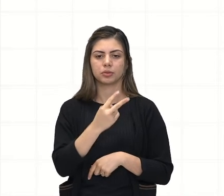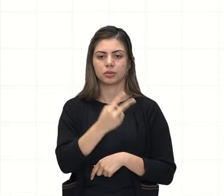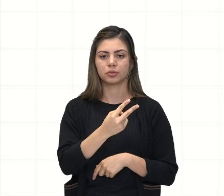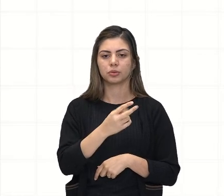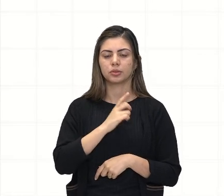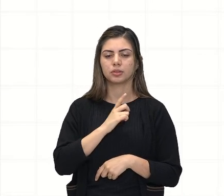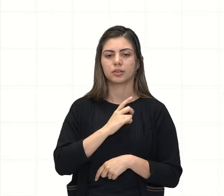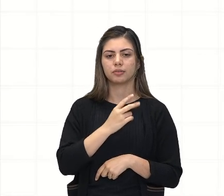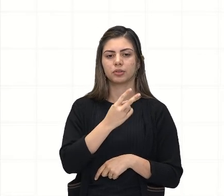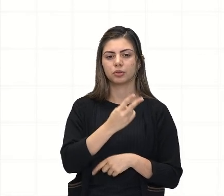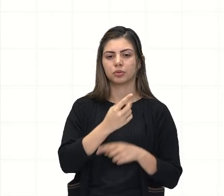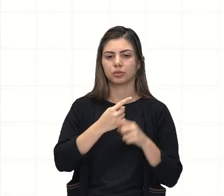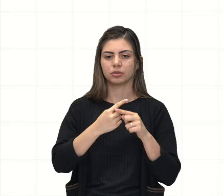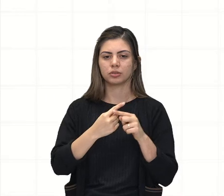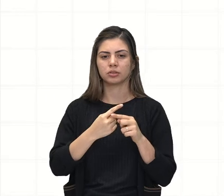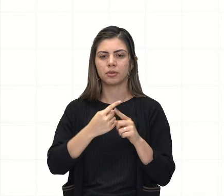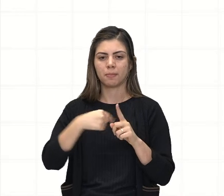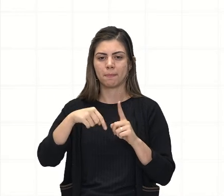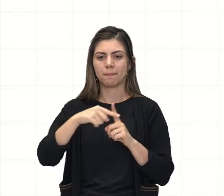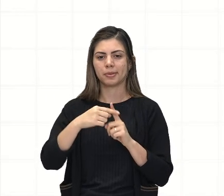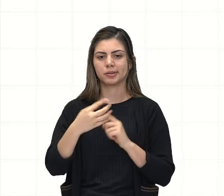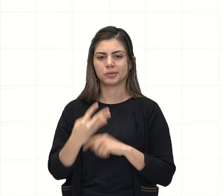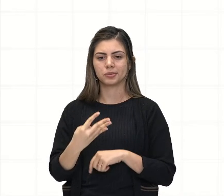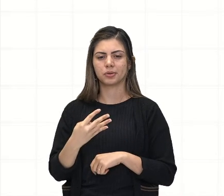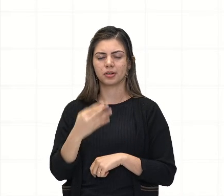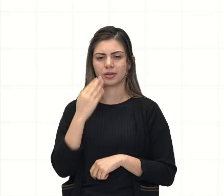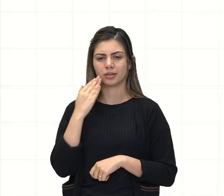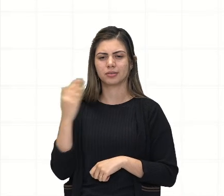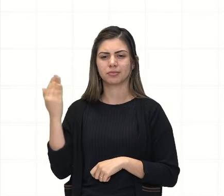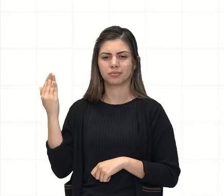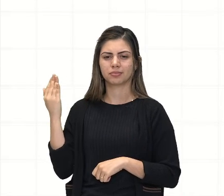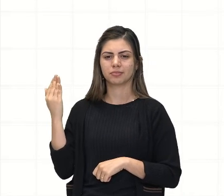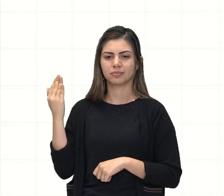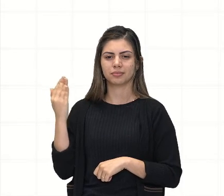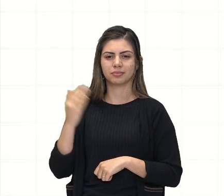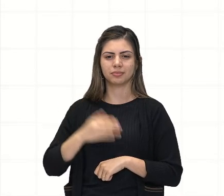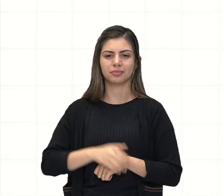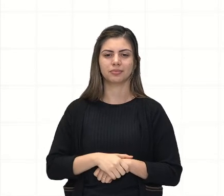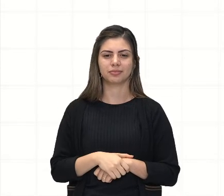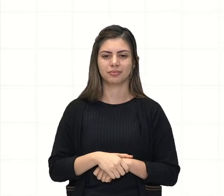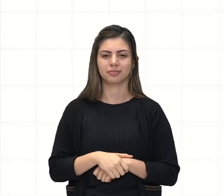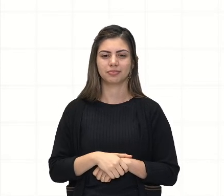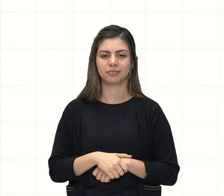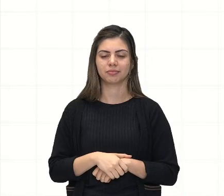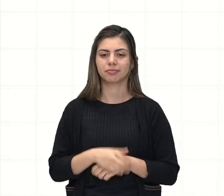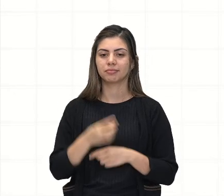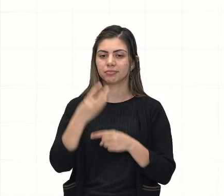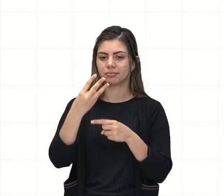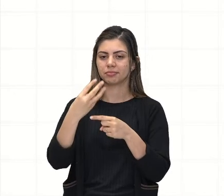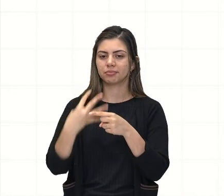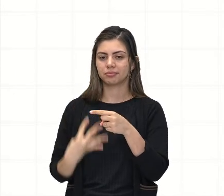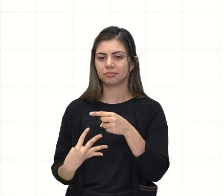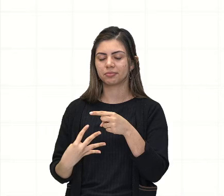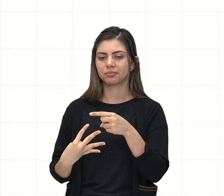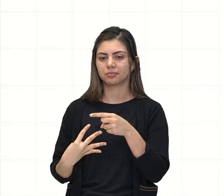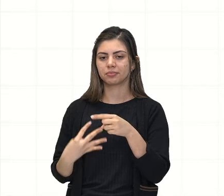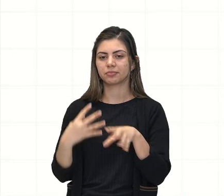dá 2, mais 4 dividido por 4 é 1, mais 1, 3